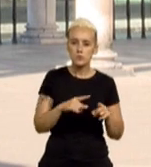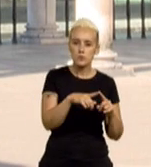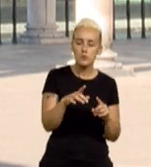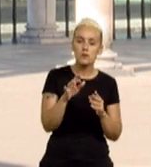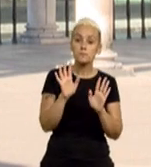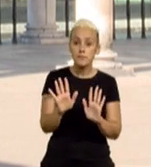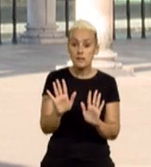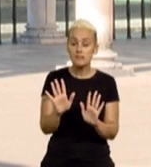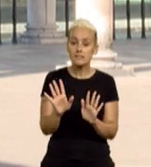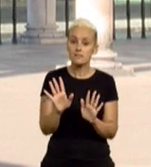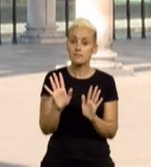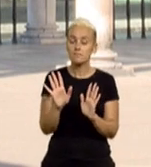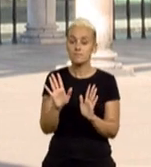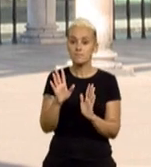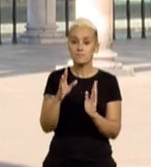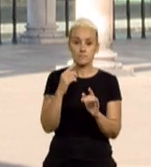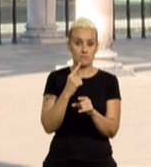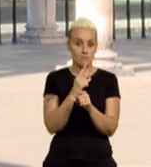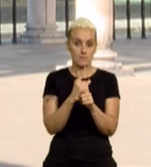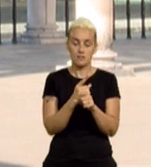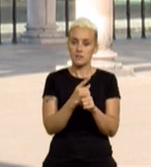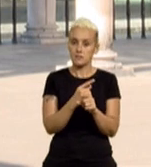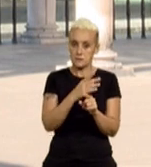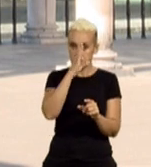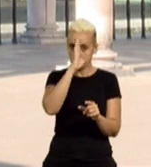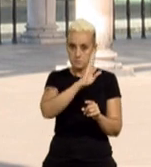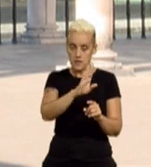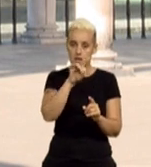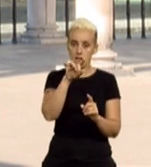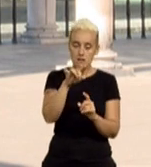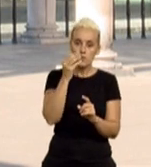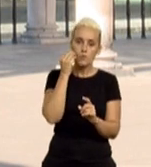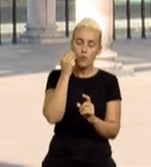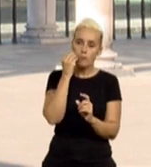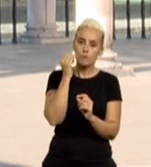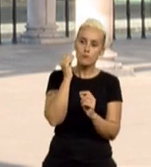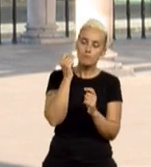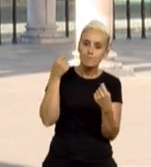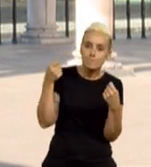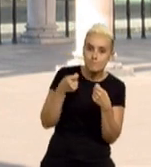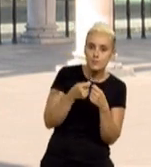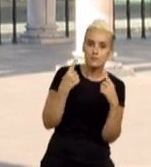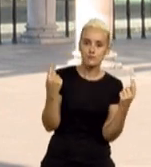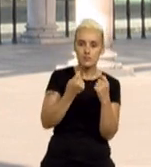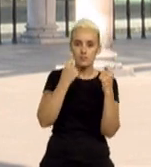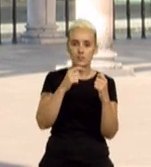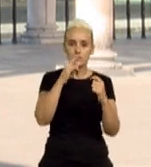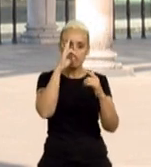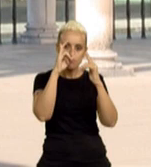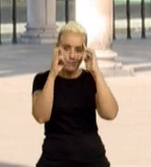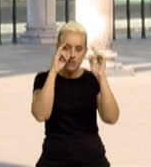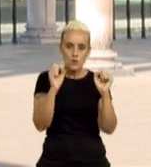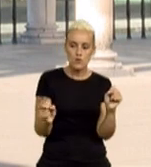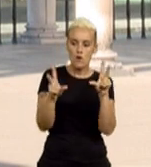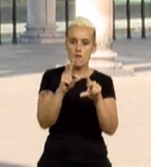perder de vista a ideia de que era necessário e de que era a marca do festival apresentar novas propostas e permitir